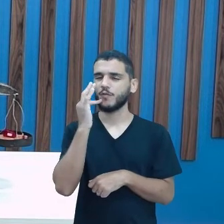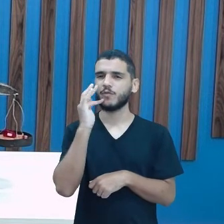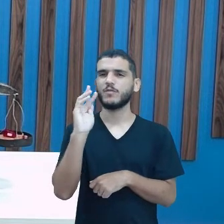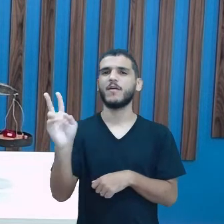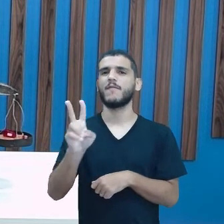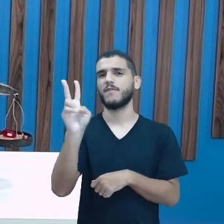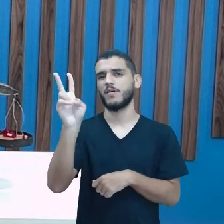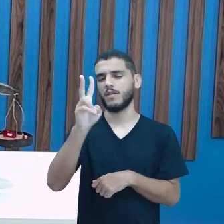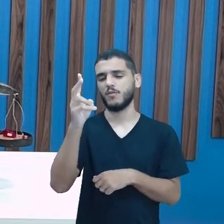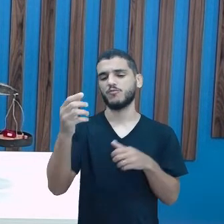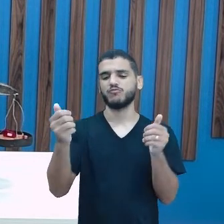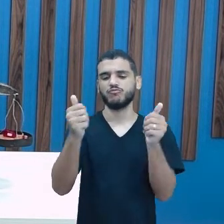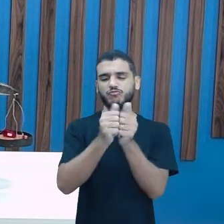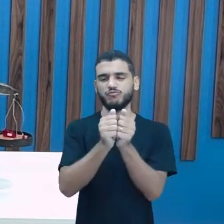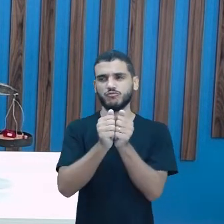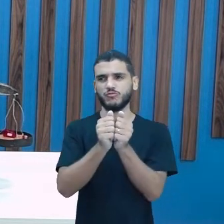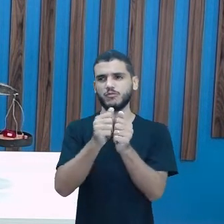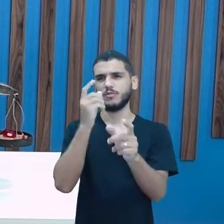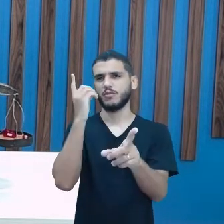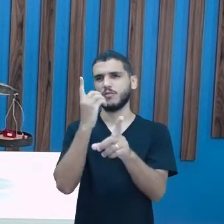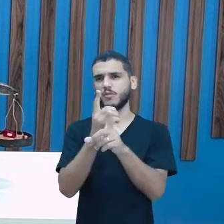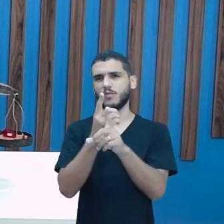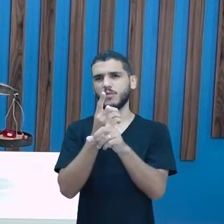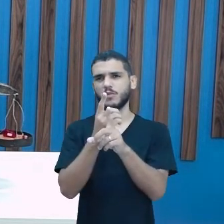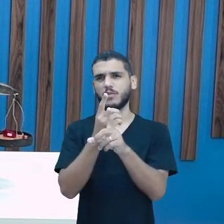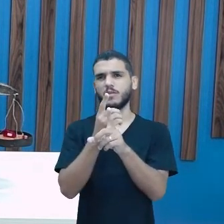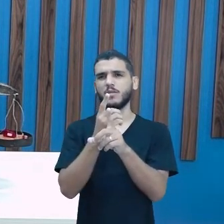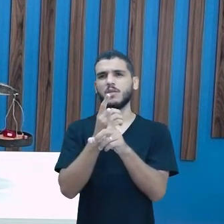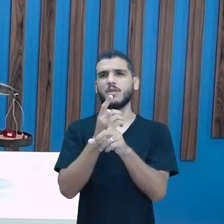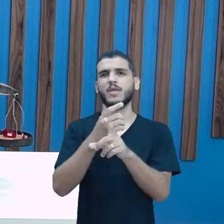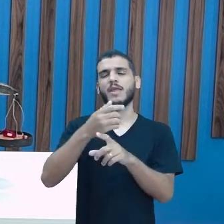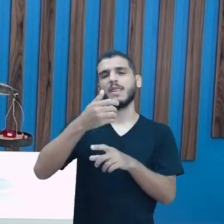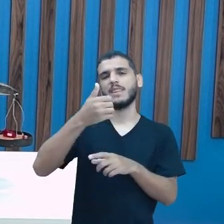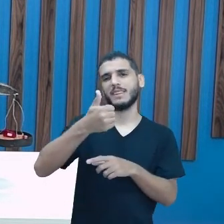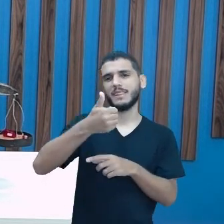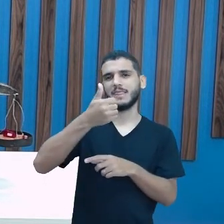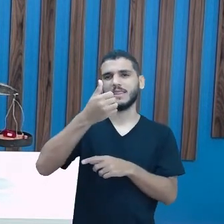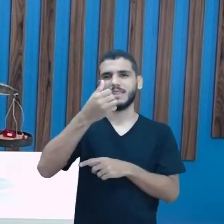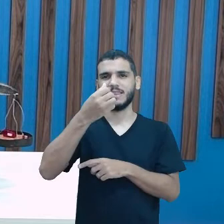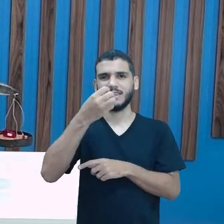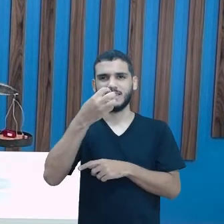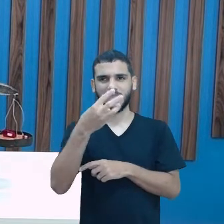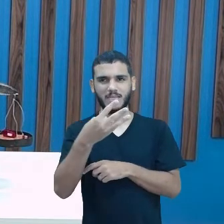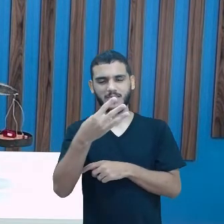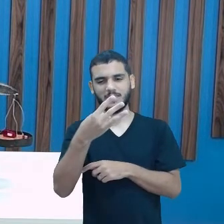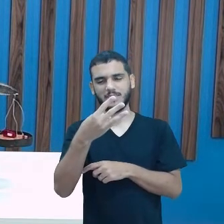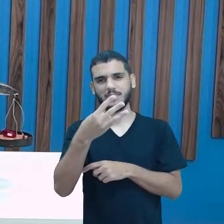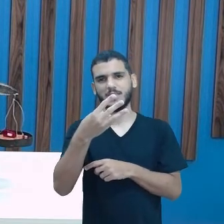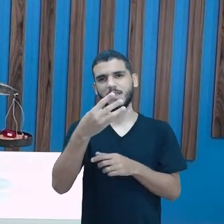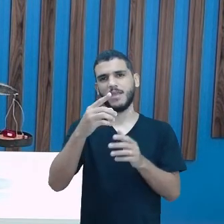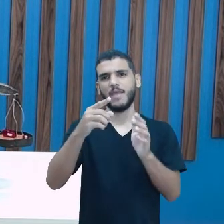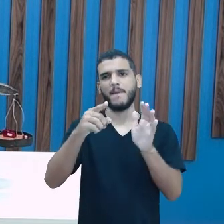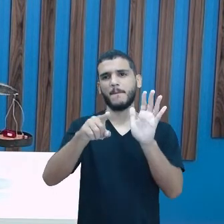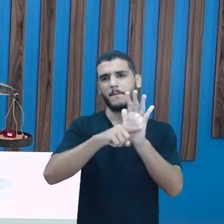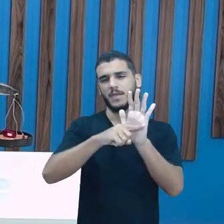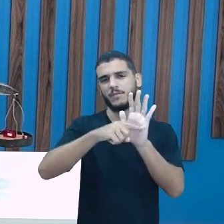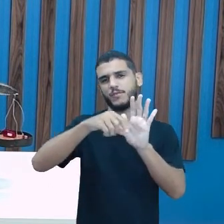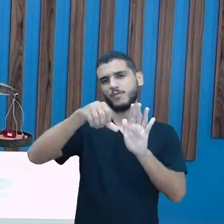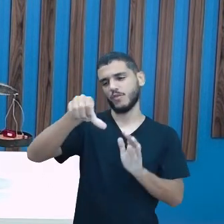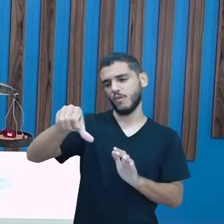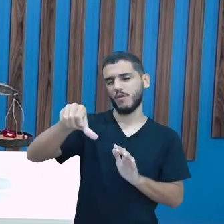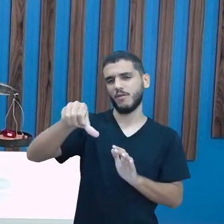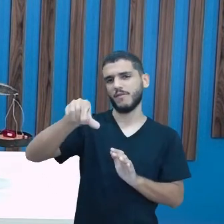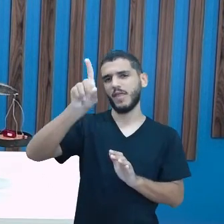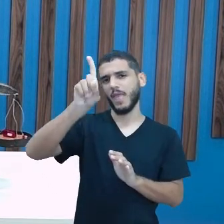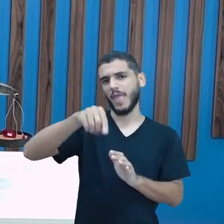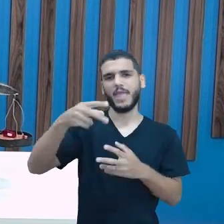mais o valor do melão. Eu descubro, quando eu pego esse 13 e retiro 9, o que vai sobrar é o